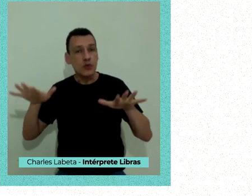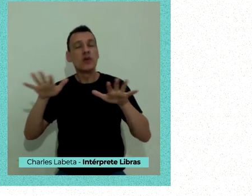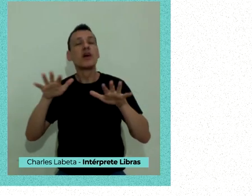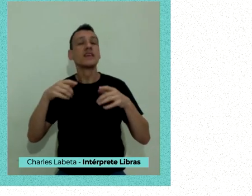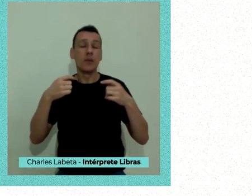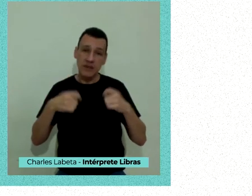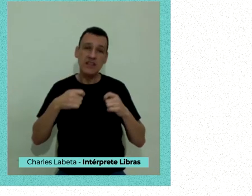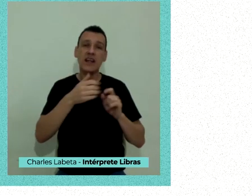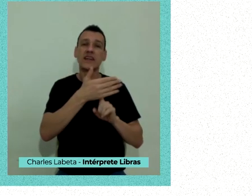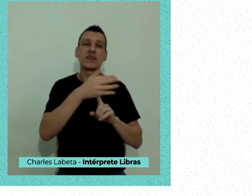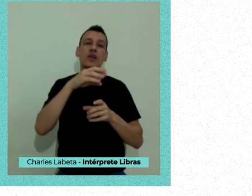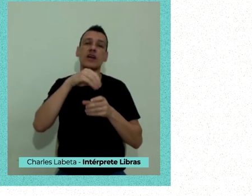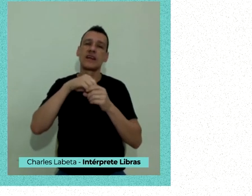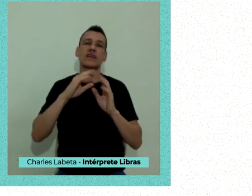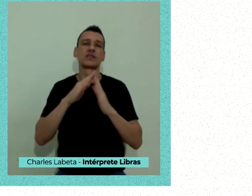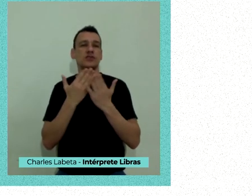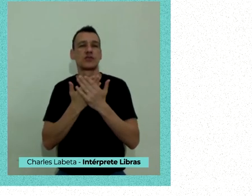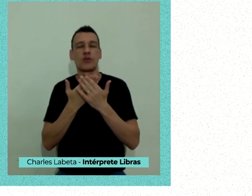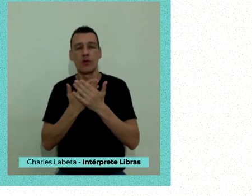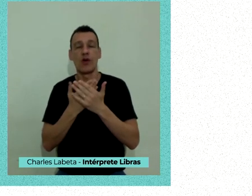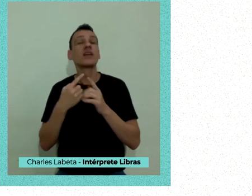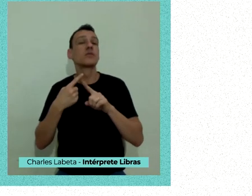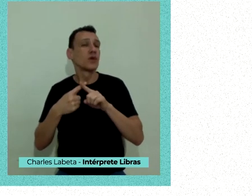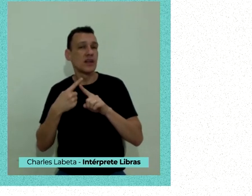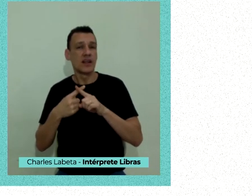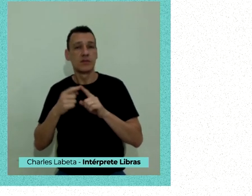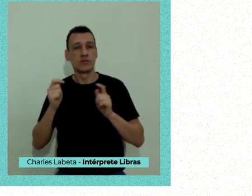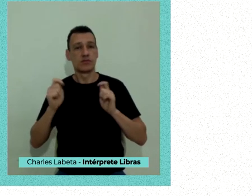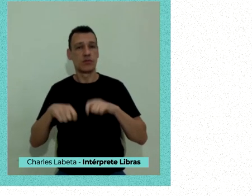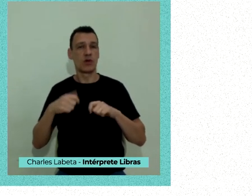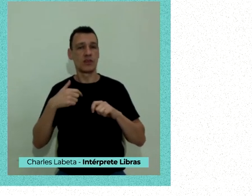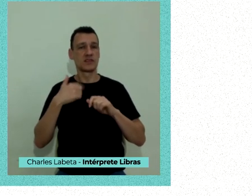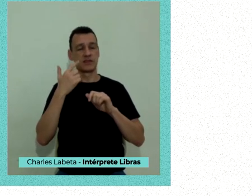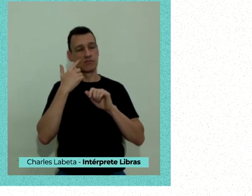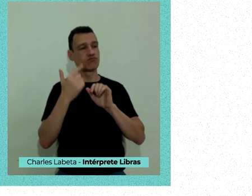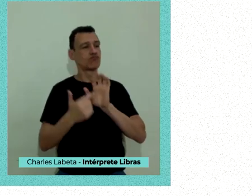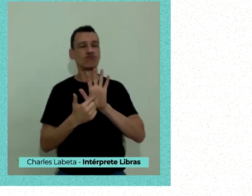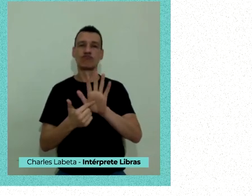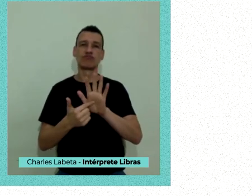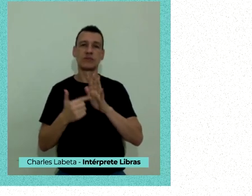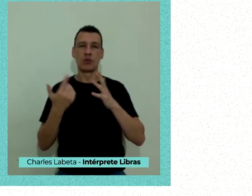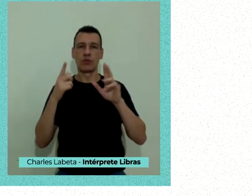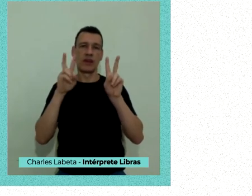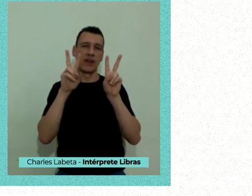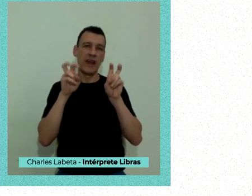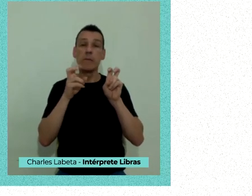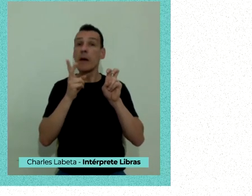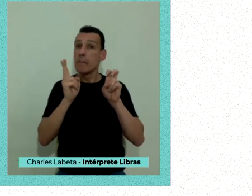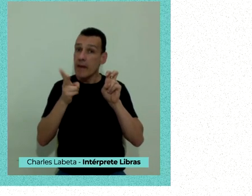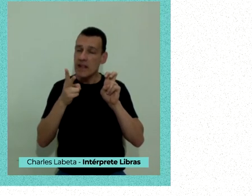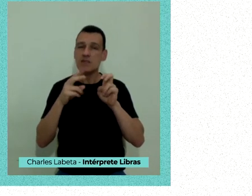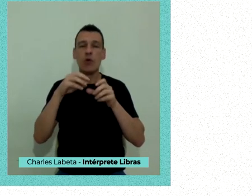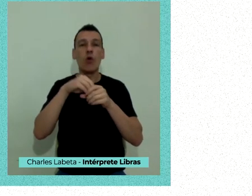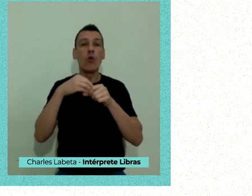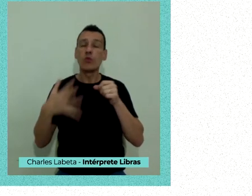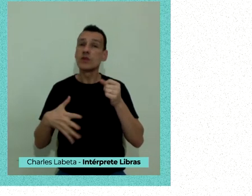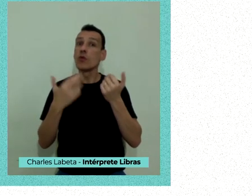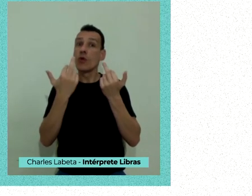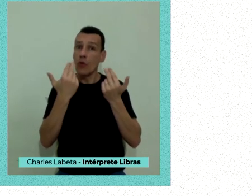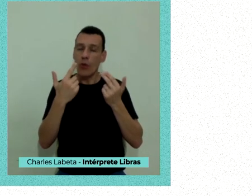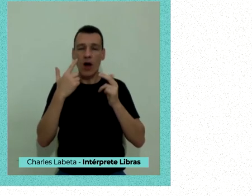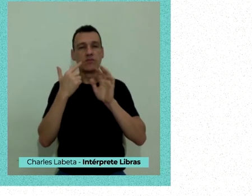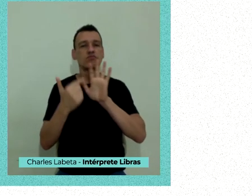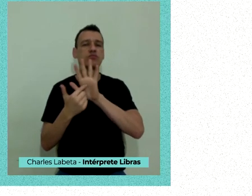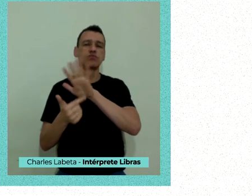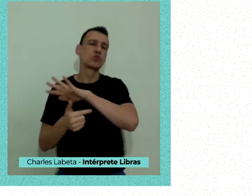para ampliar formas de apresentação de um mesmo tema, de um mesmo conteúdo. Então, ela também pode servir